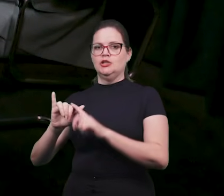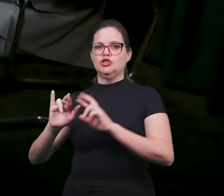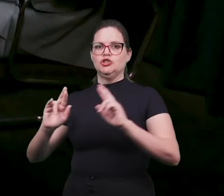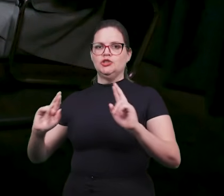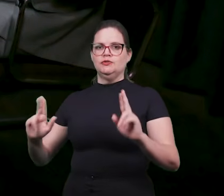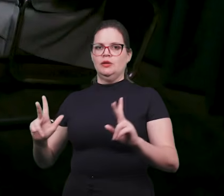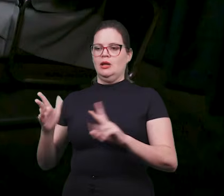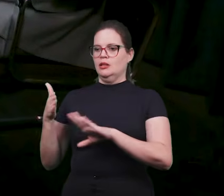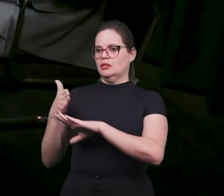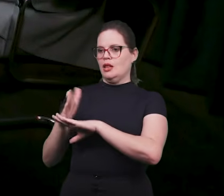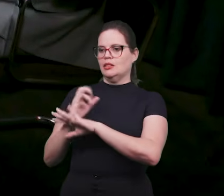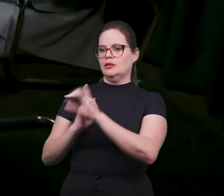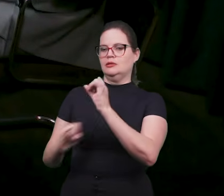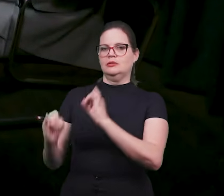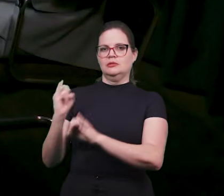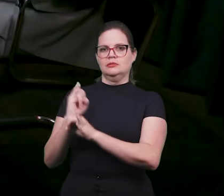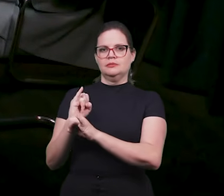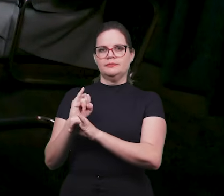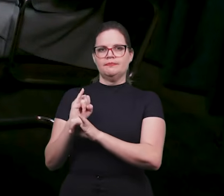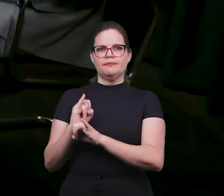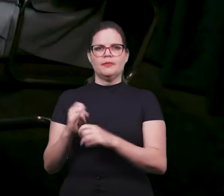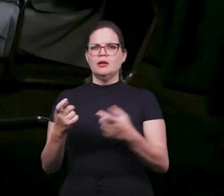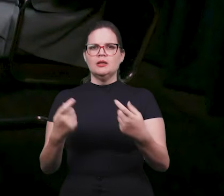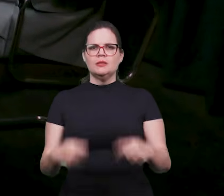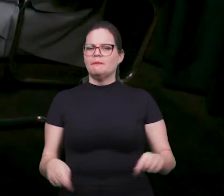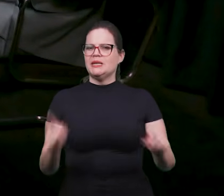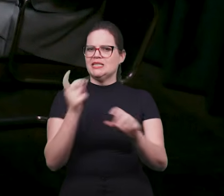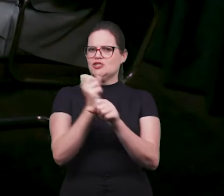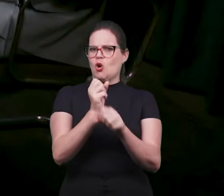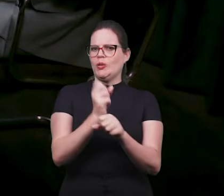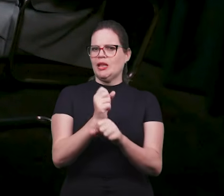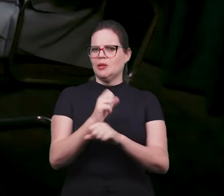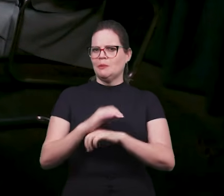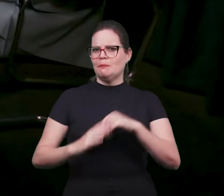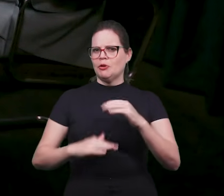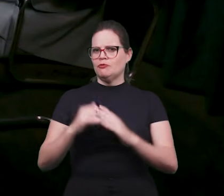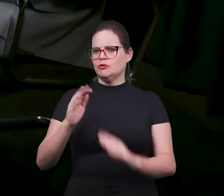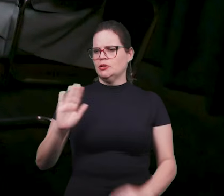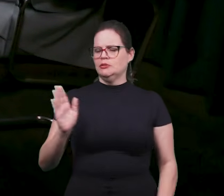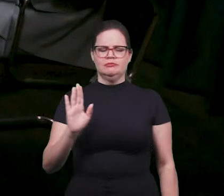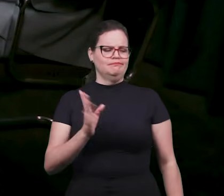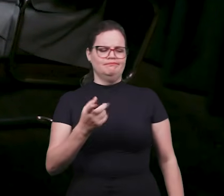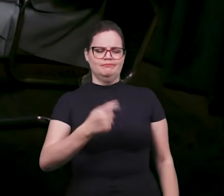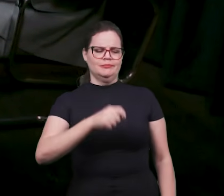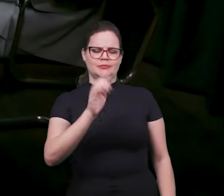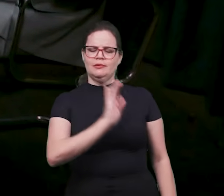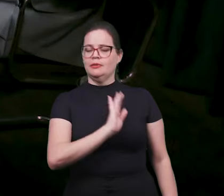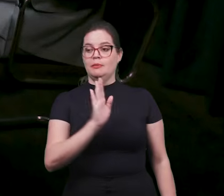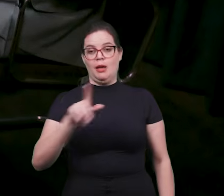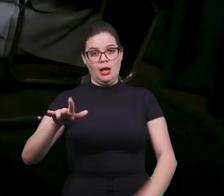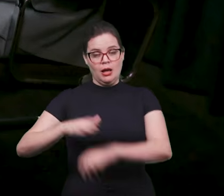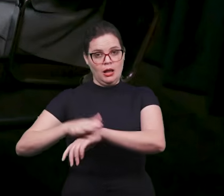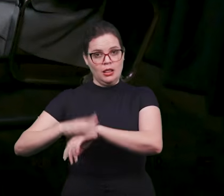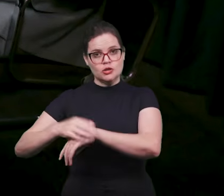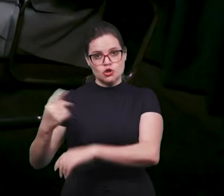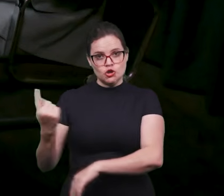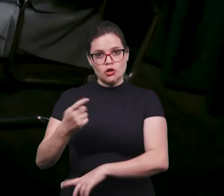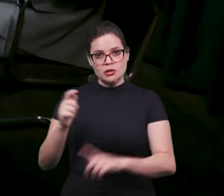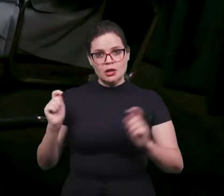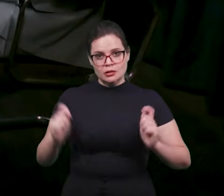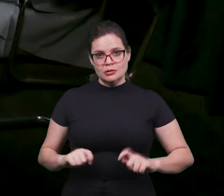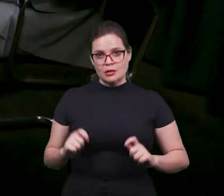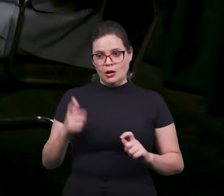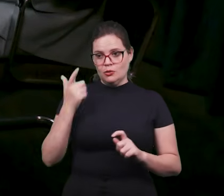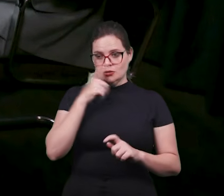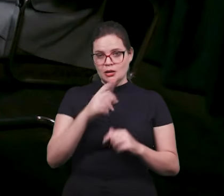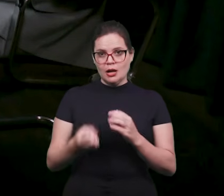aqui. Não necessariamente precisa de um contador para poder abrir. A pessoa por ela mesma pode abrir a MEI